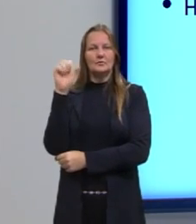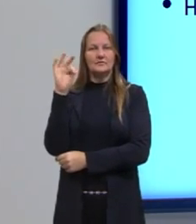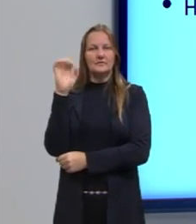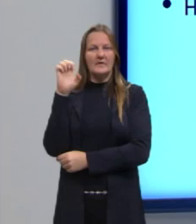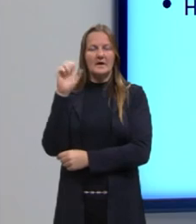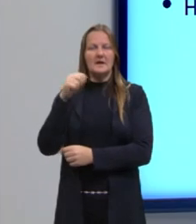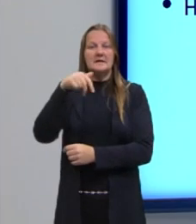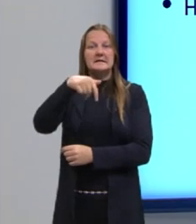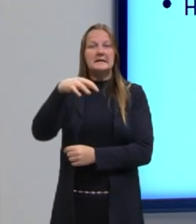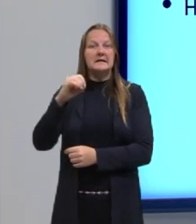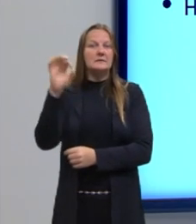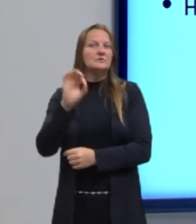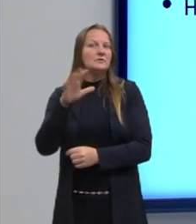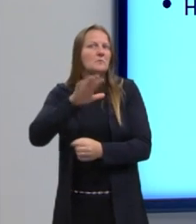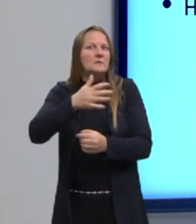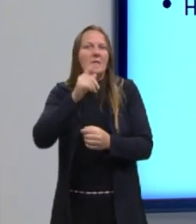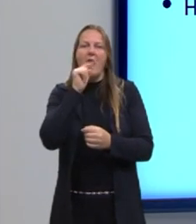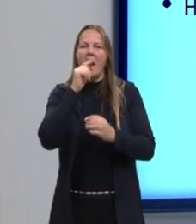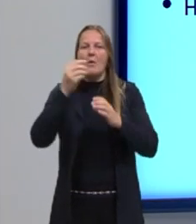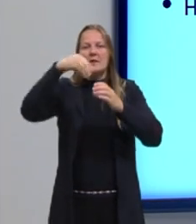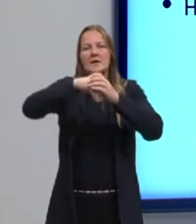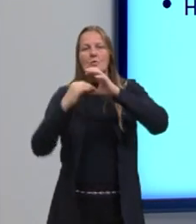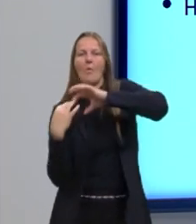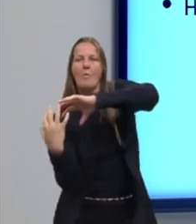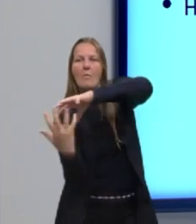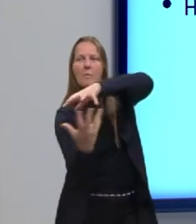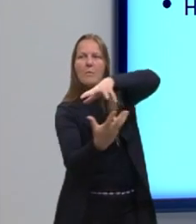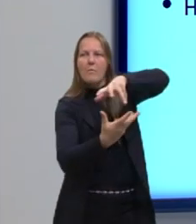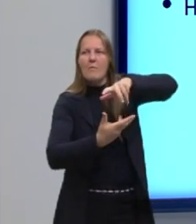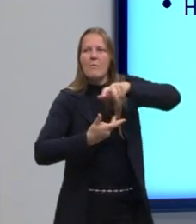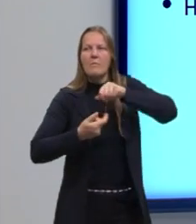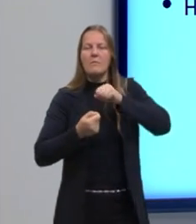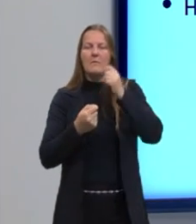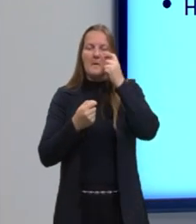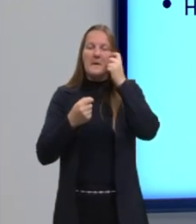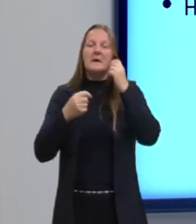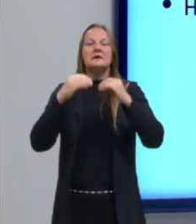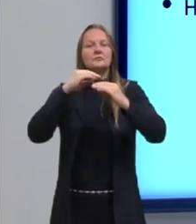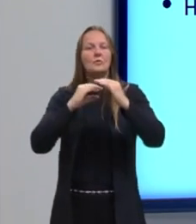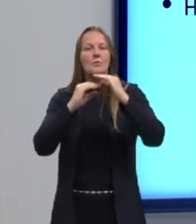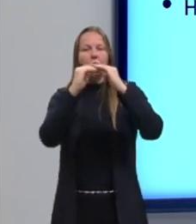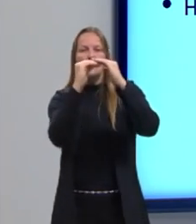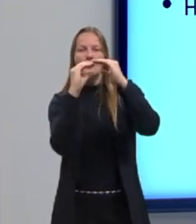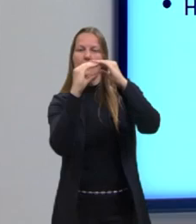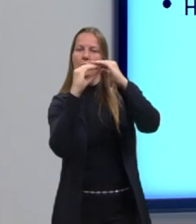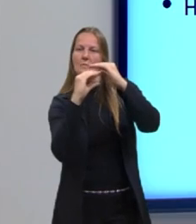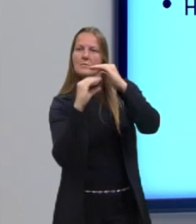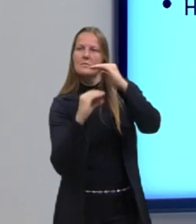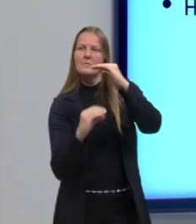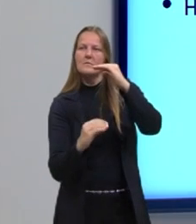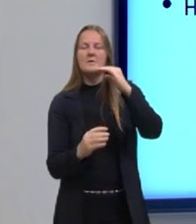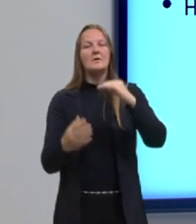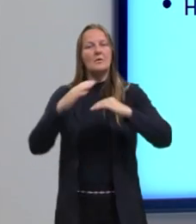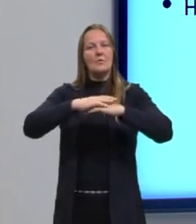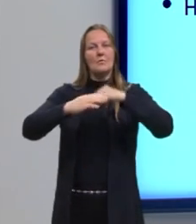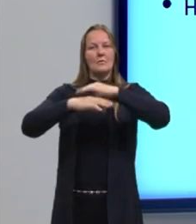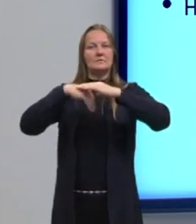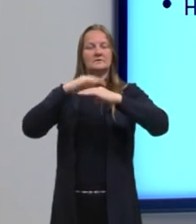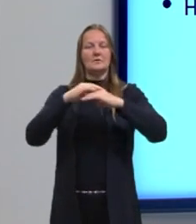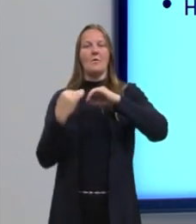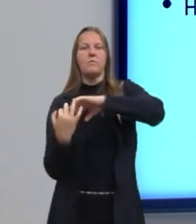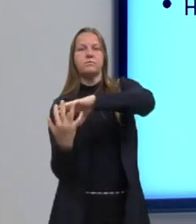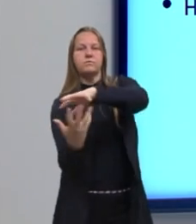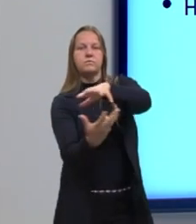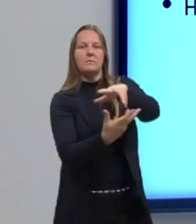70% que a água e isso tudo compõe então a terra que nós biólogos e professores de biologia